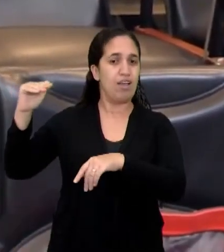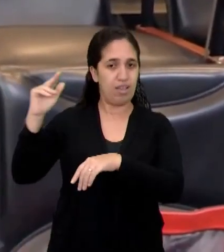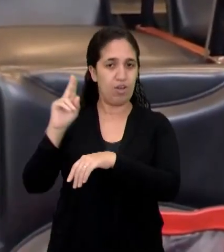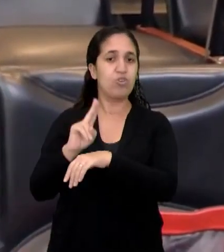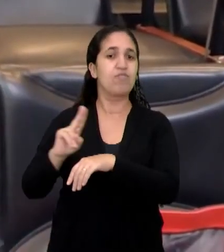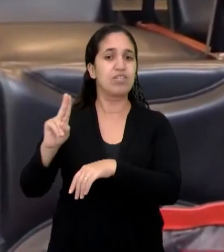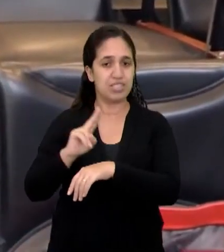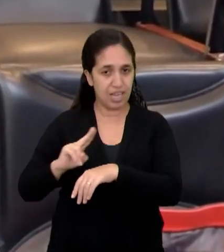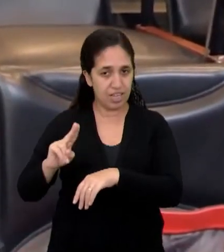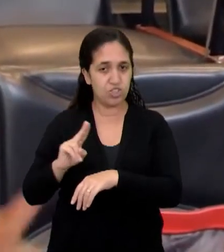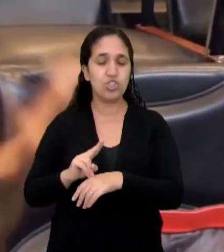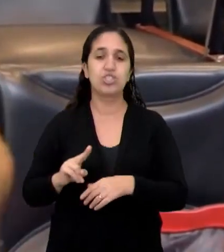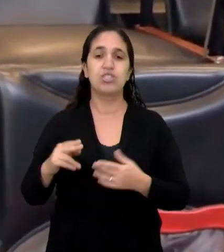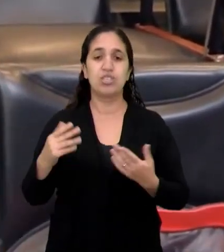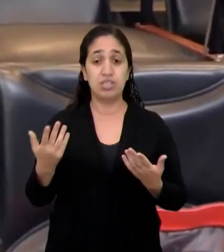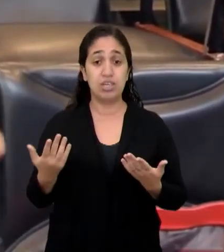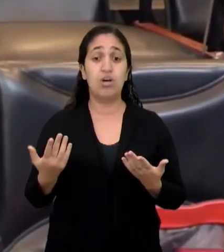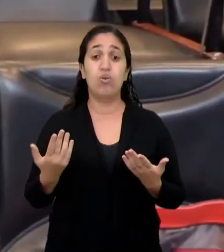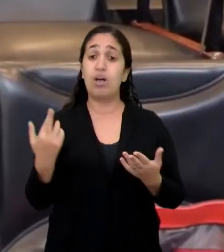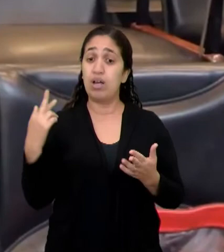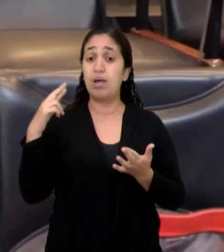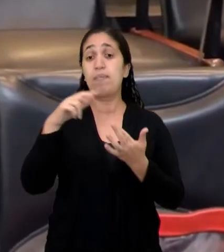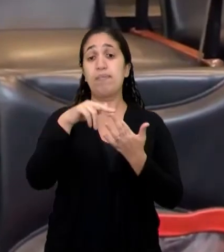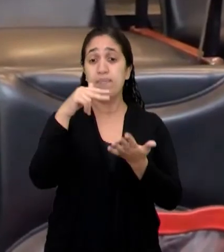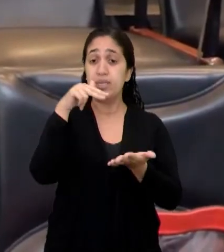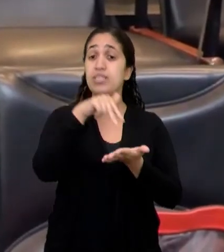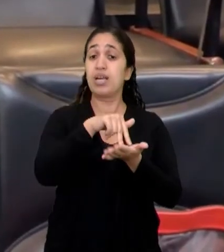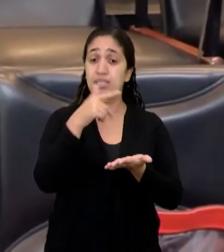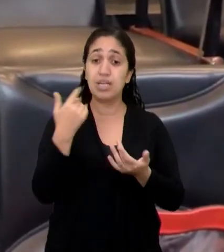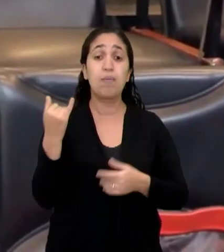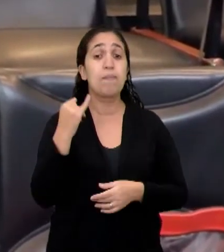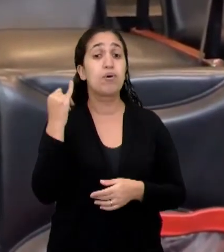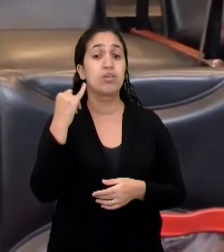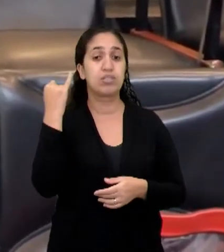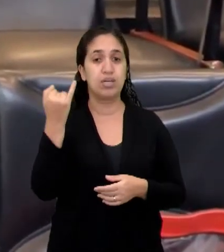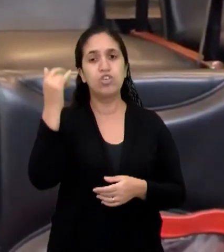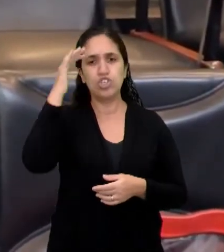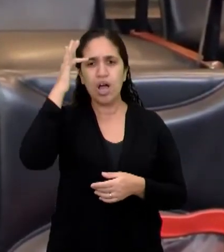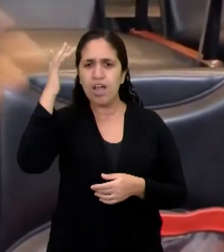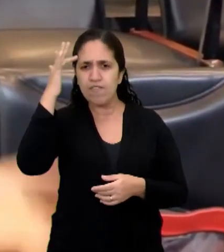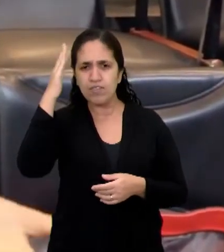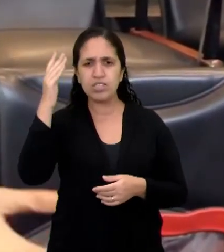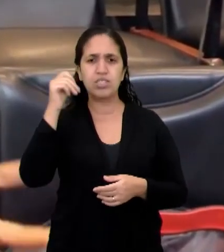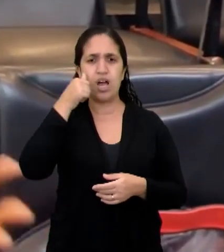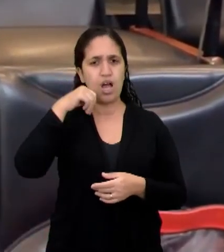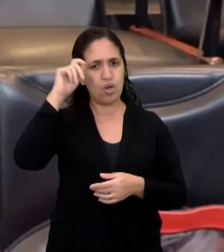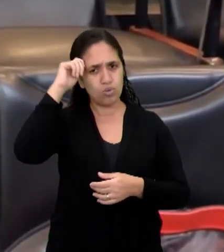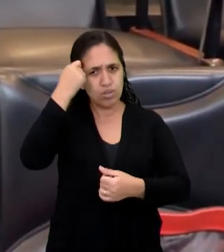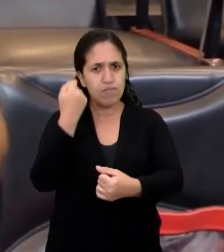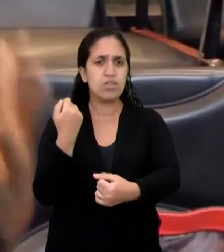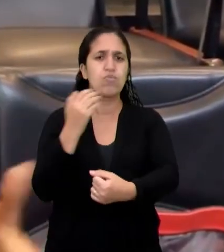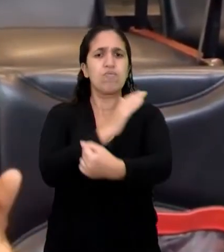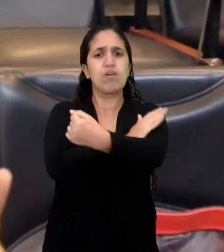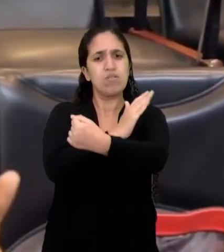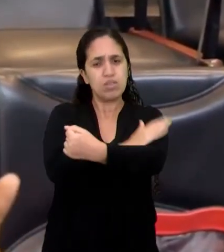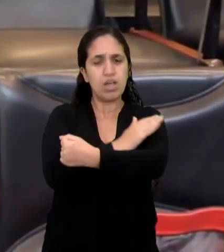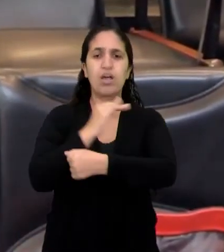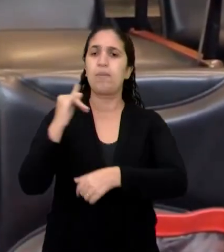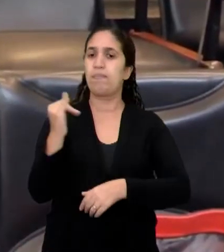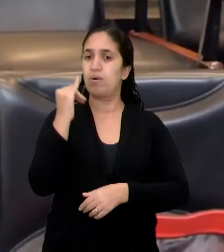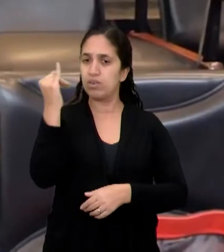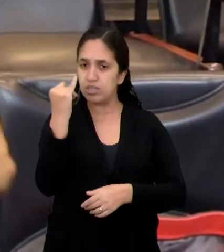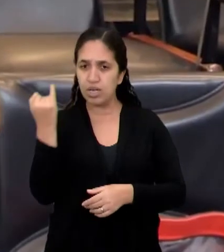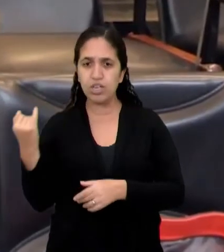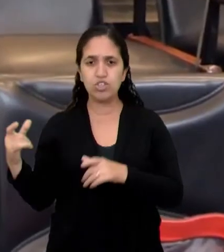de forma alguma a gente pode negar a importância da representação. Então, nesse sentido, a reflexão que o feminismo negro traz, eu acho que é muito importante. A gente tem que ocupar os